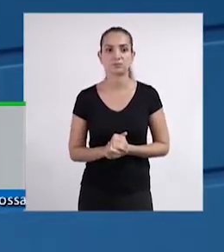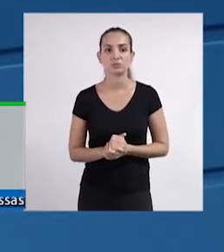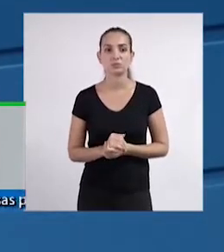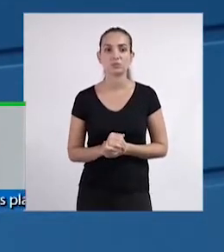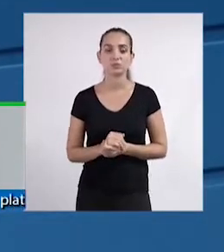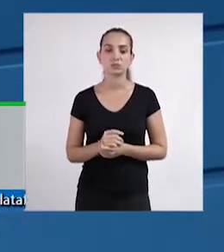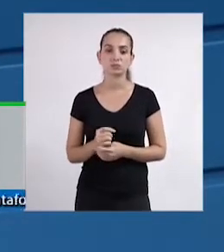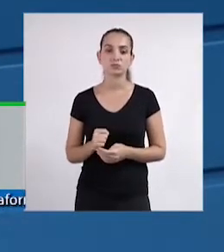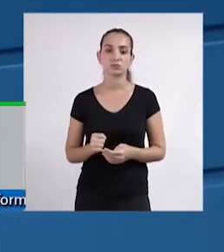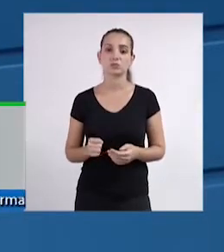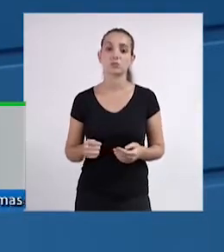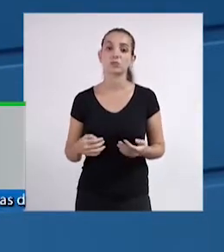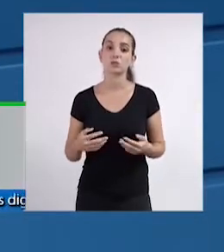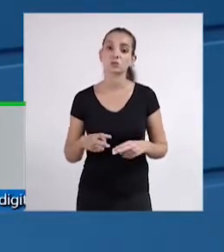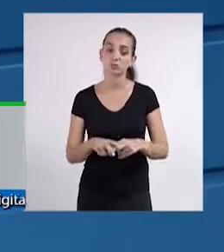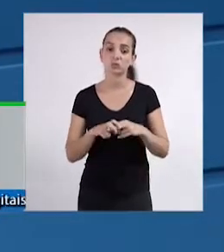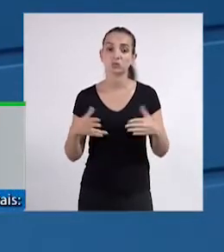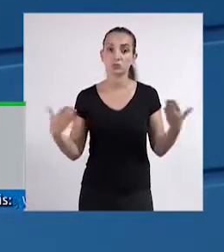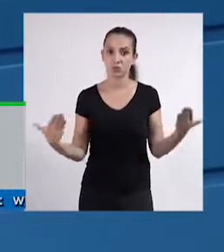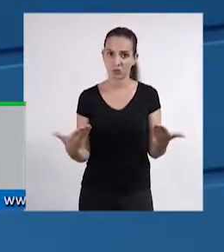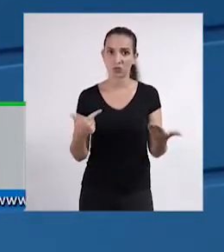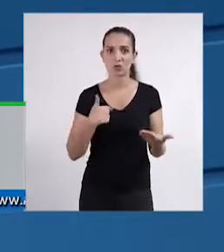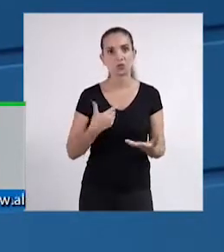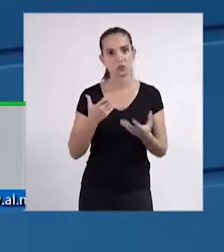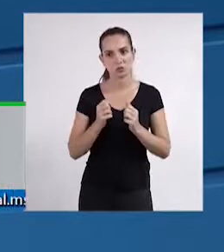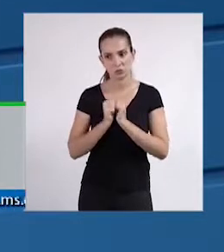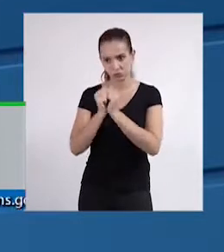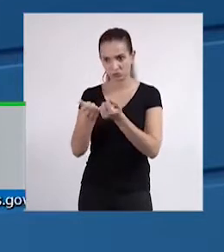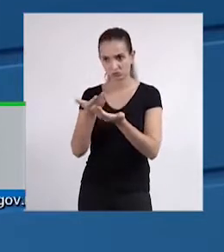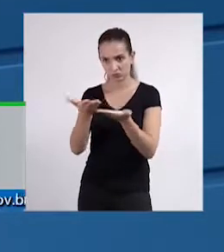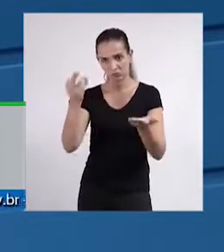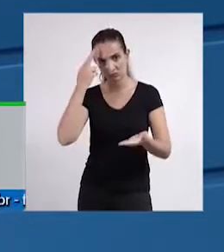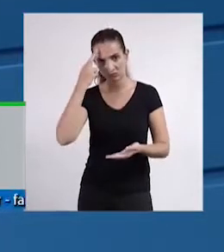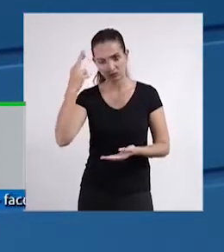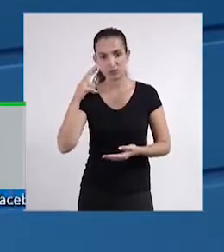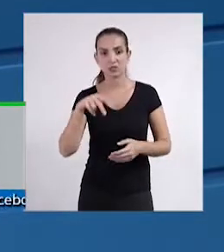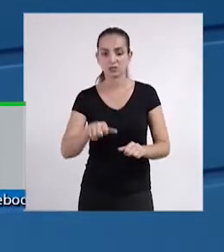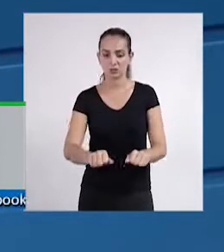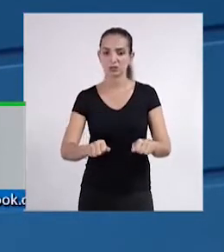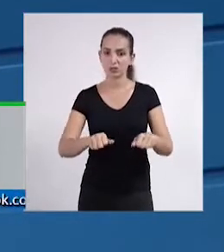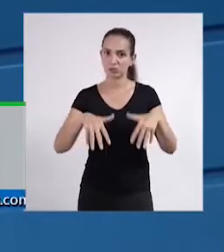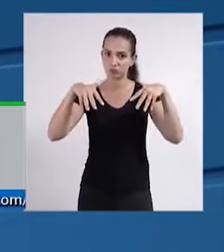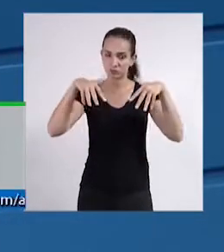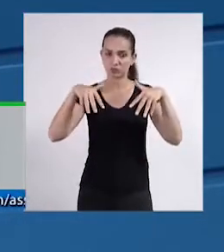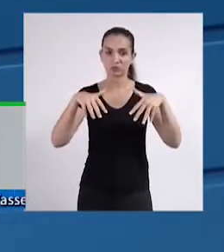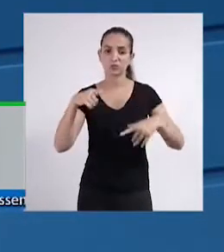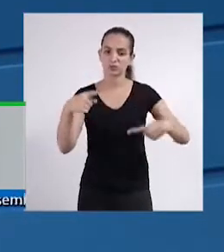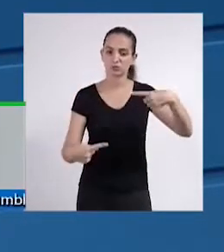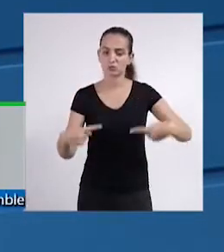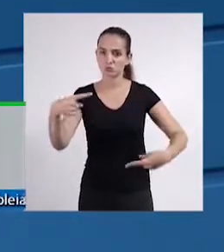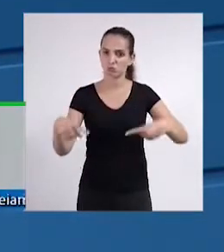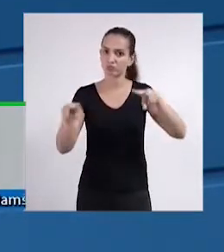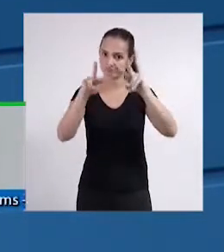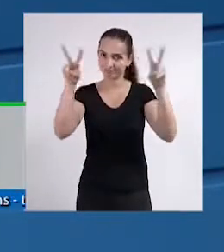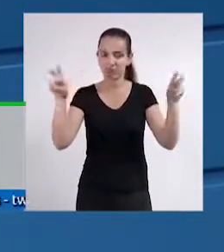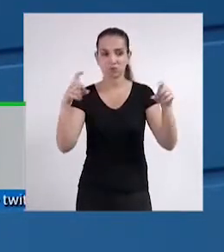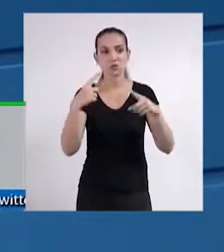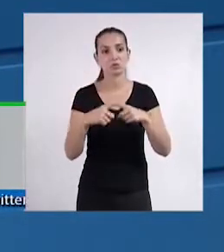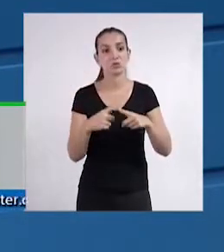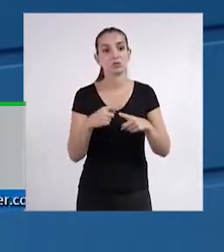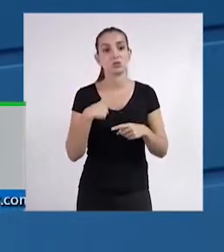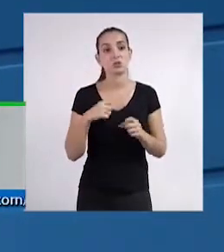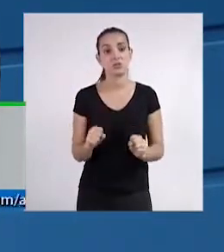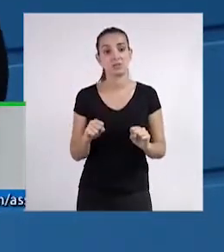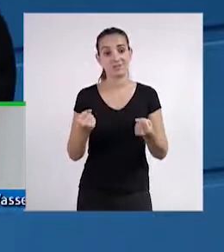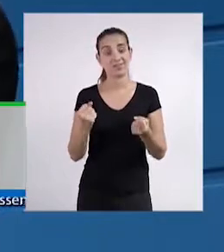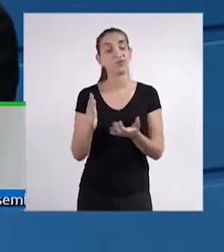se assim puder, eu gostaria de participar com Vossa Excelência nessas audiências, até mesmo para discutir. mesmo porque eu defendo